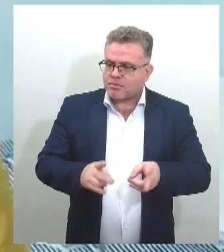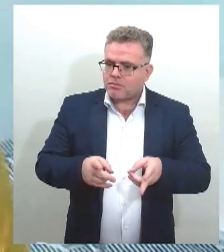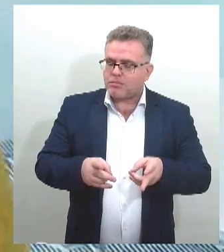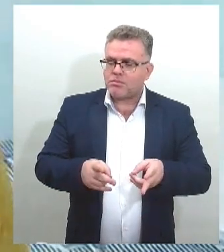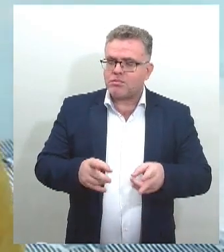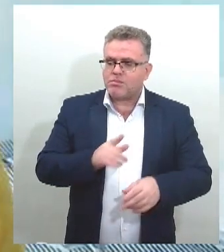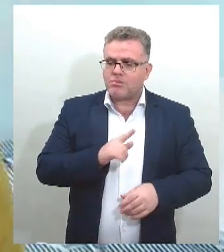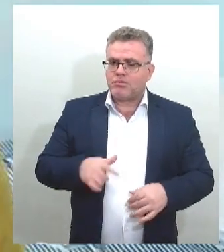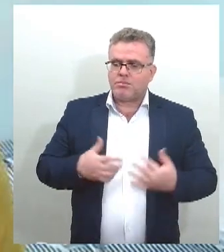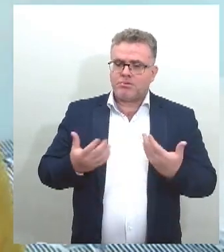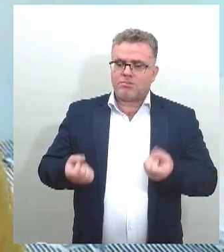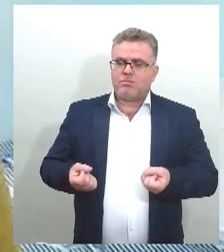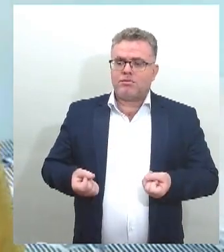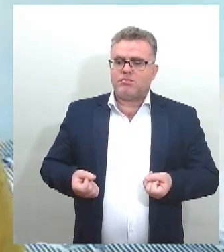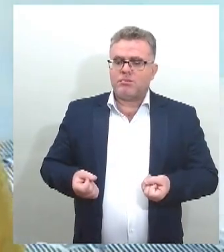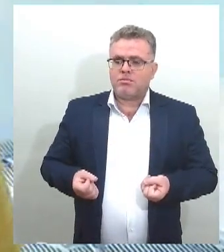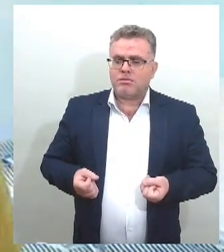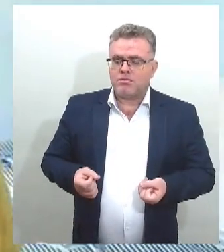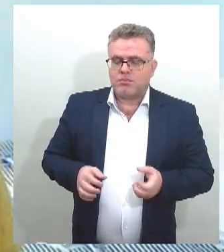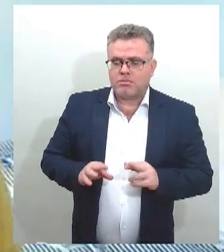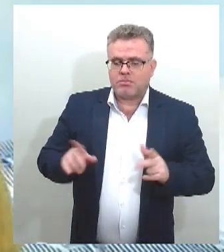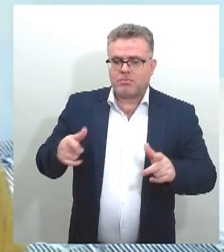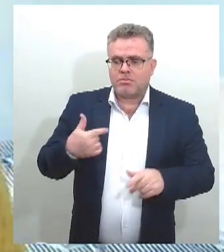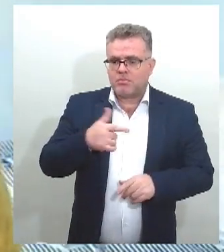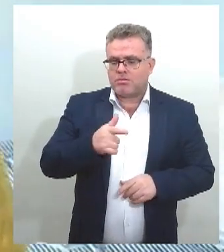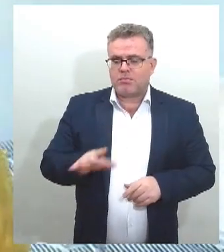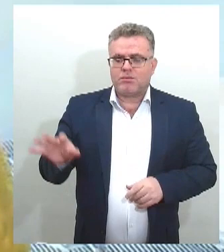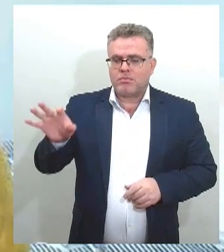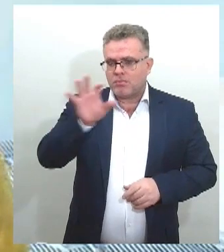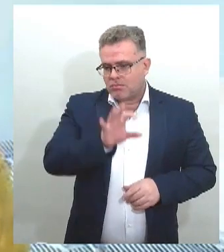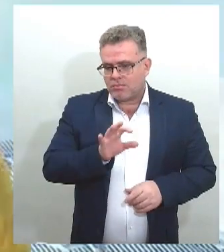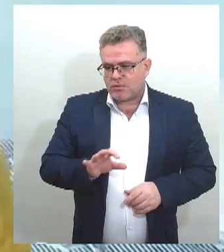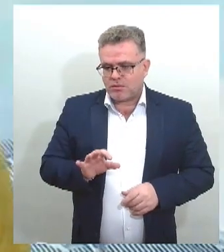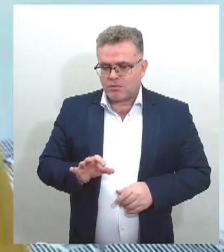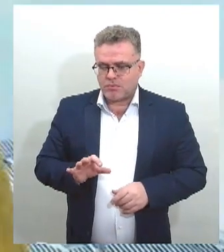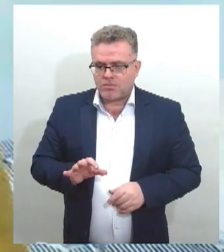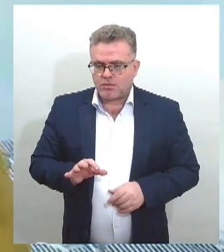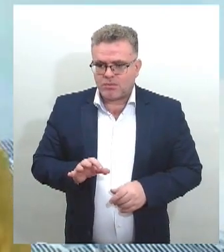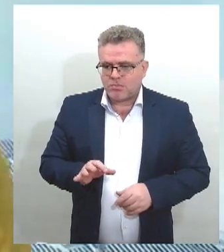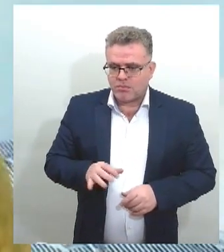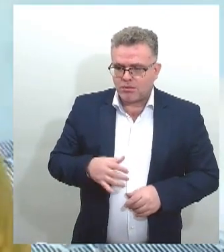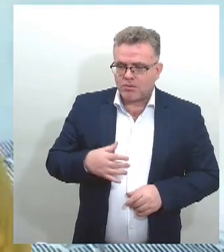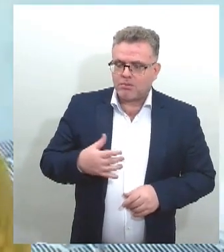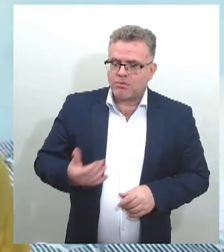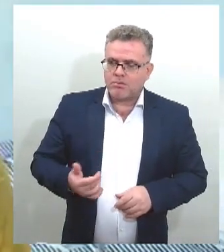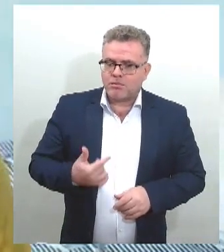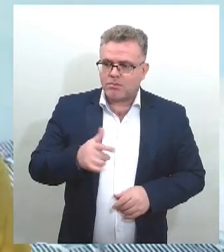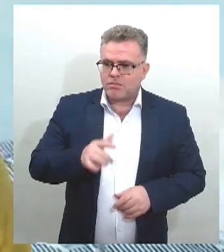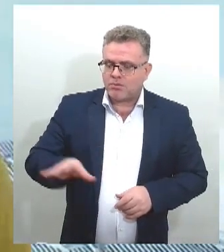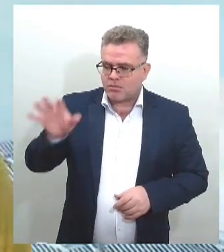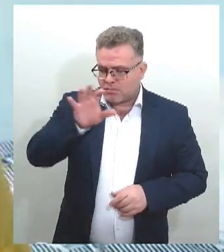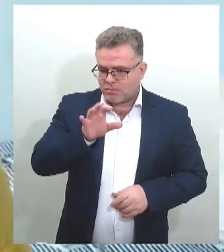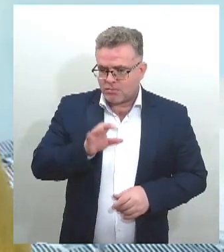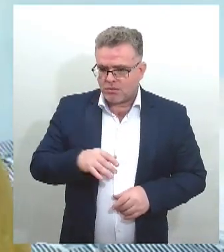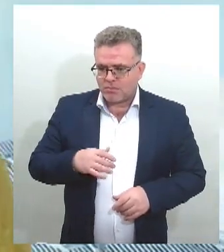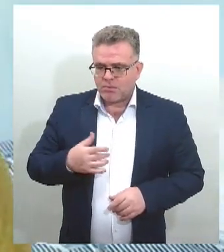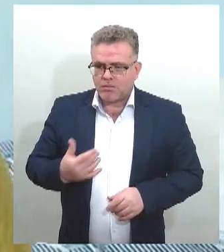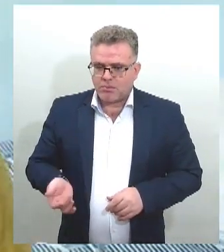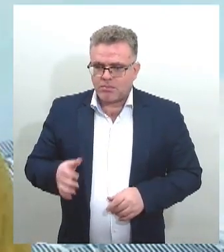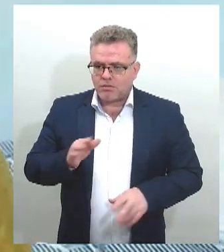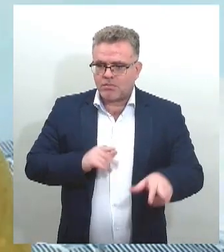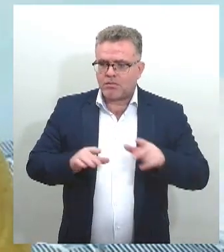Mas, diferente de outros estados em que, aliás, estados agora na República, né? Diferente de outras províncias